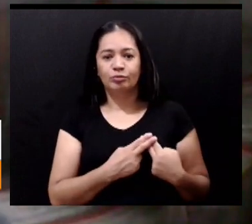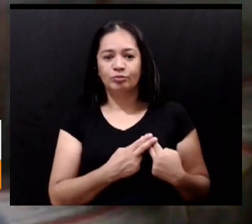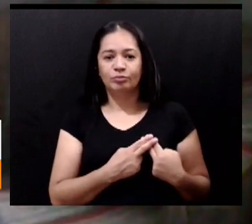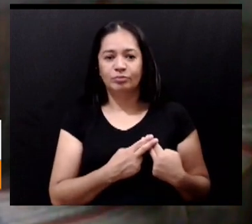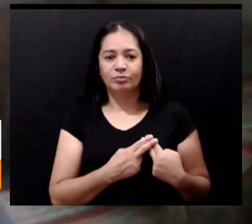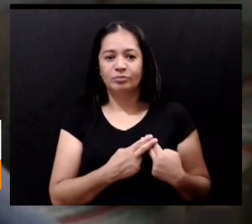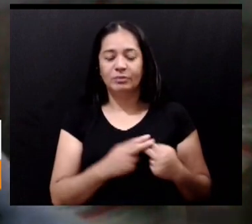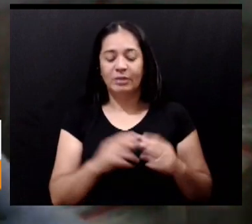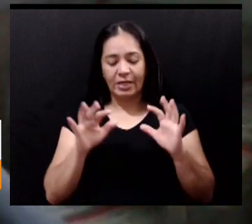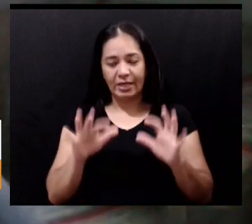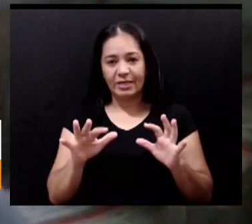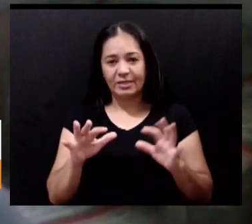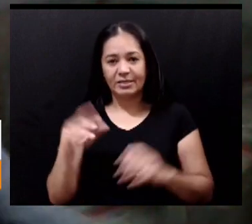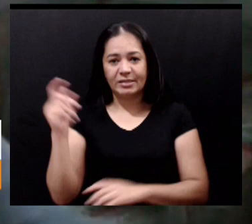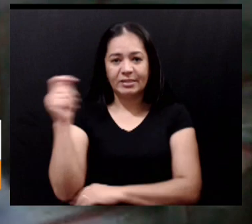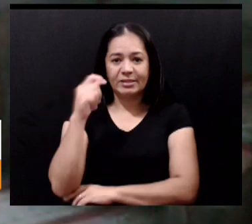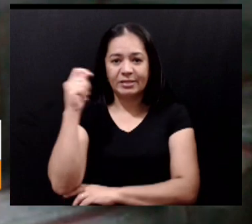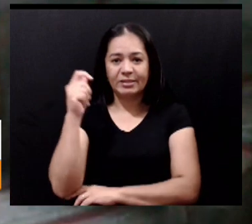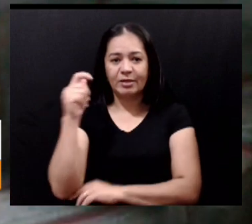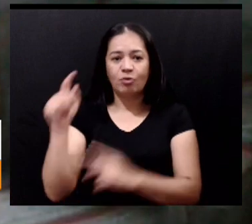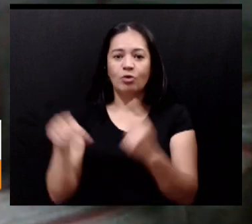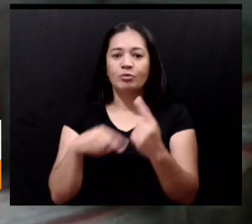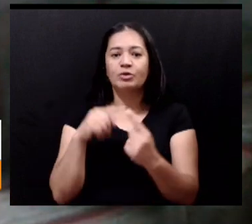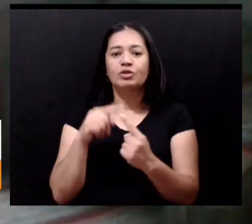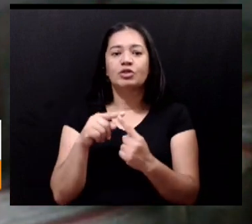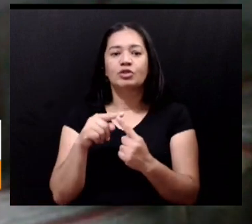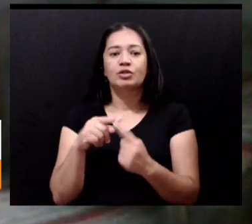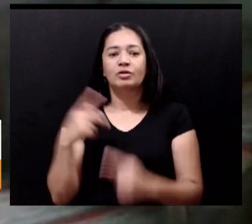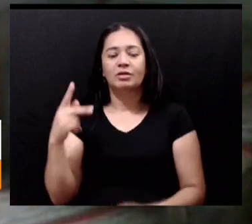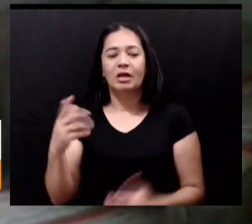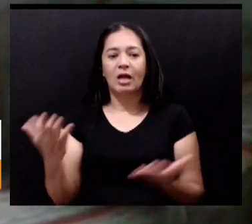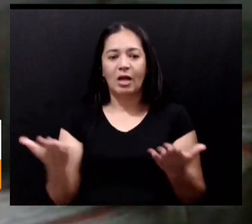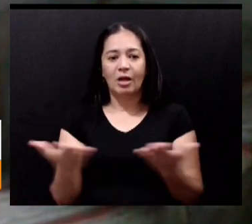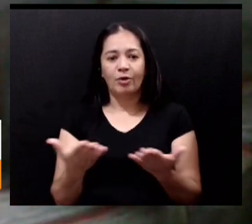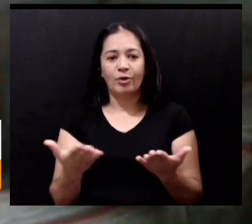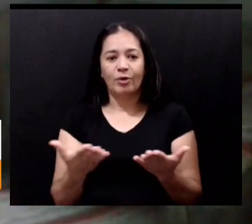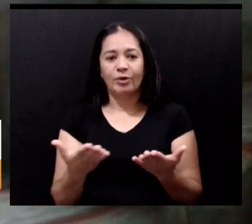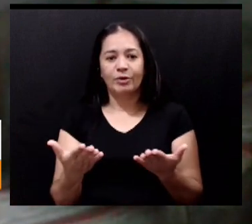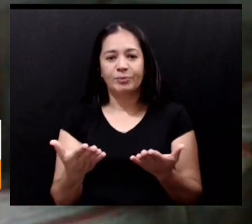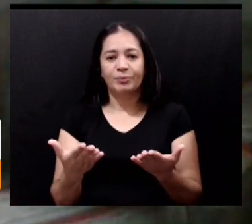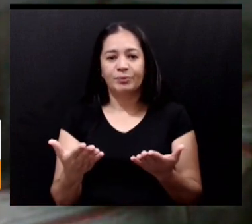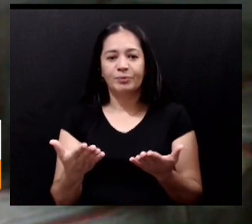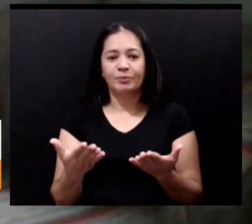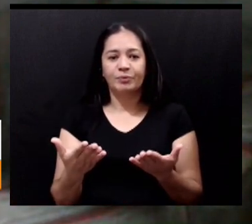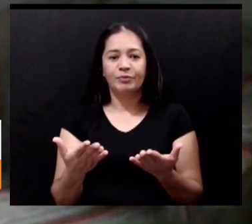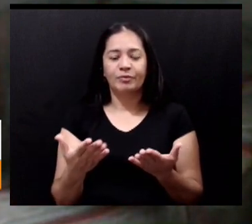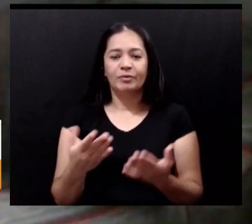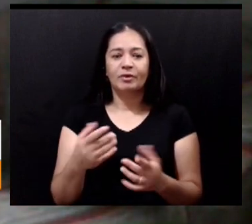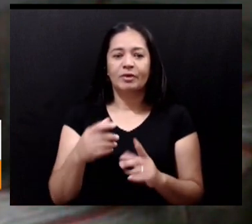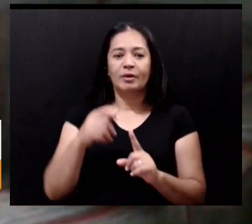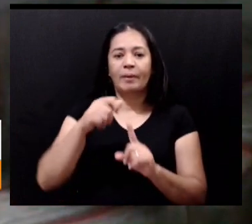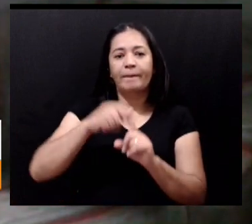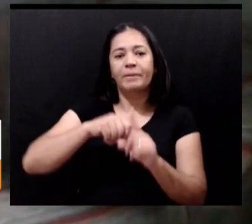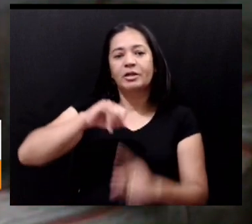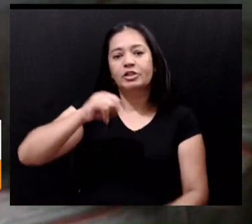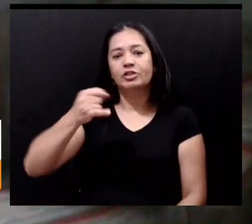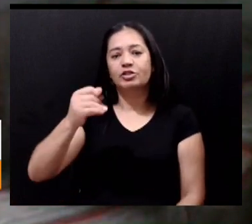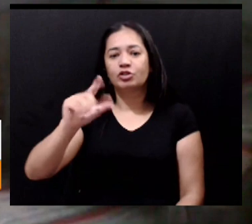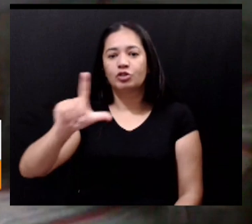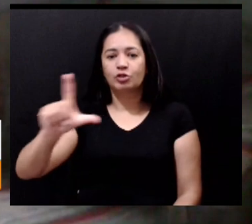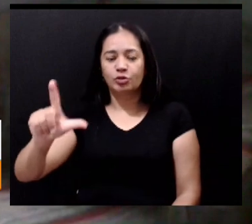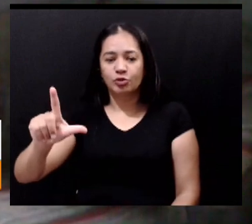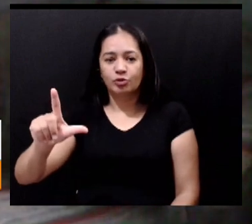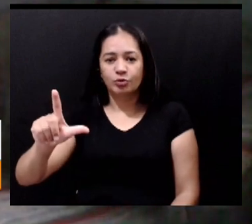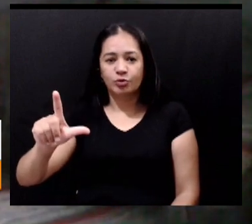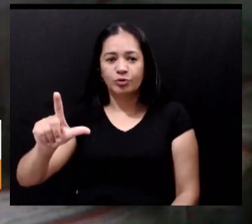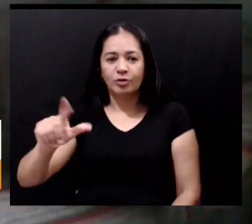da BM Luto. Estamos, inclusive, agora, em julho de 23 a 26, estamos